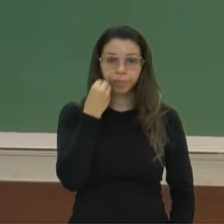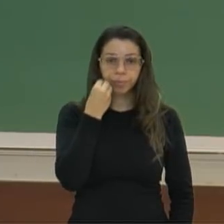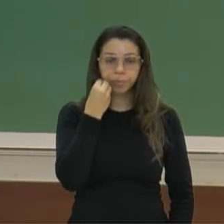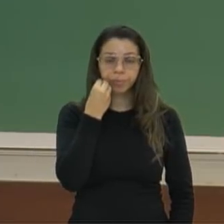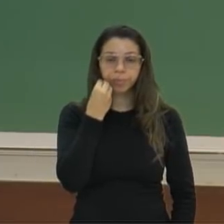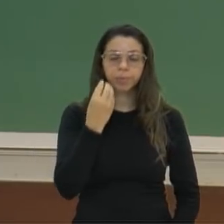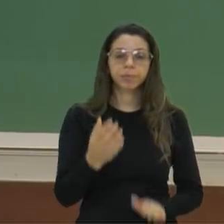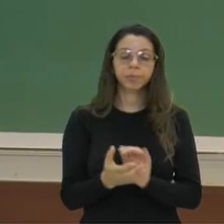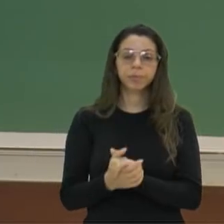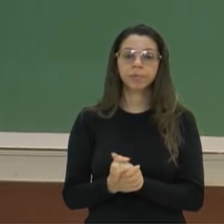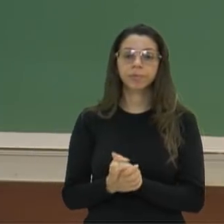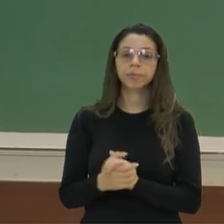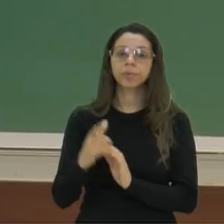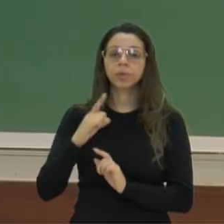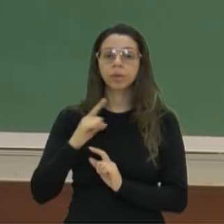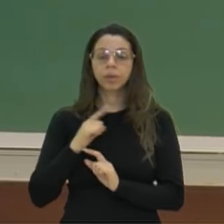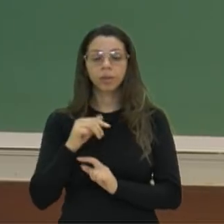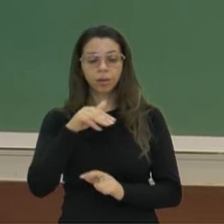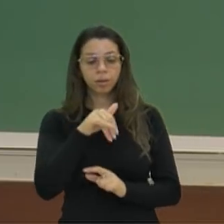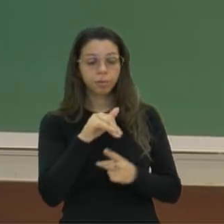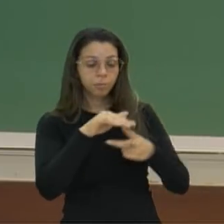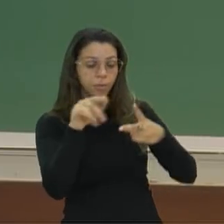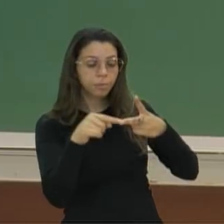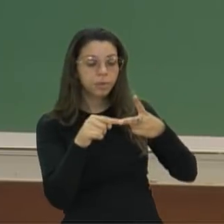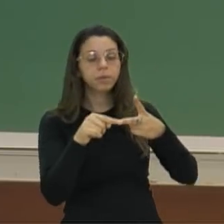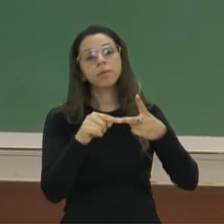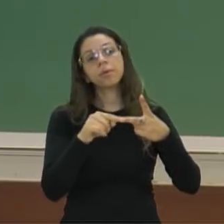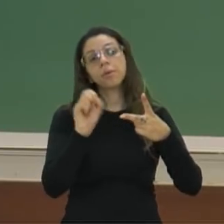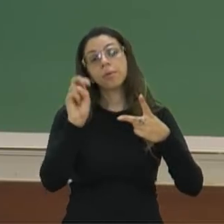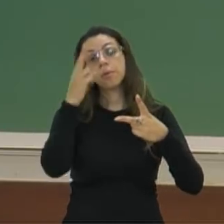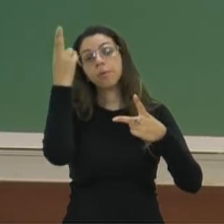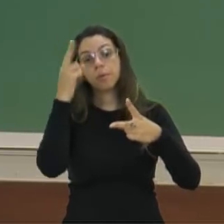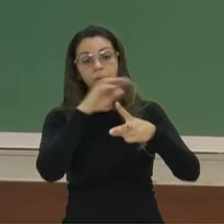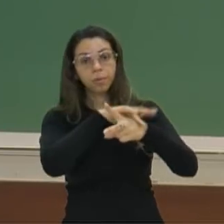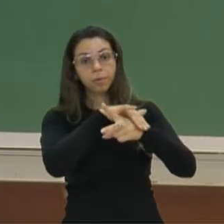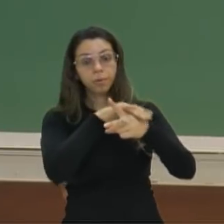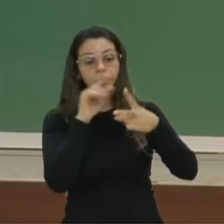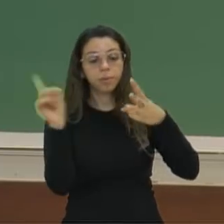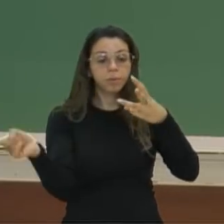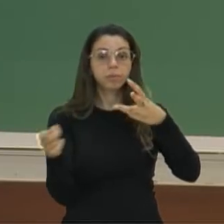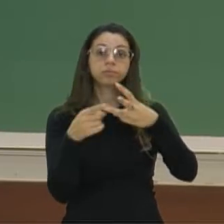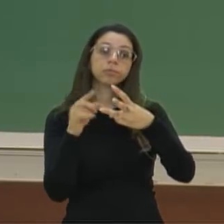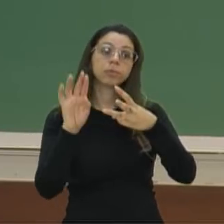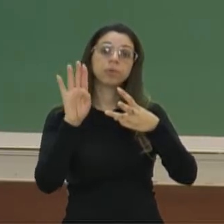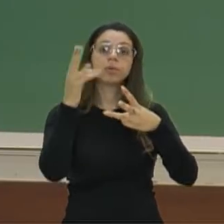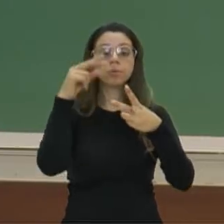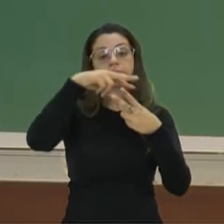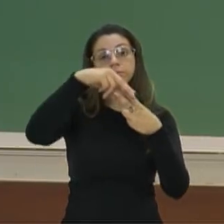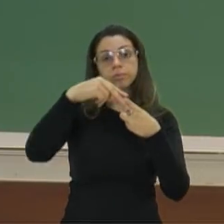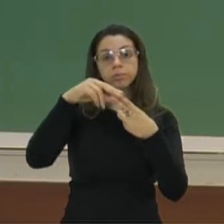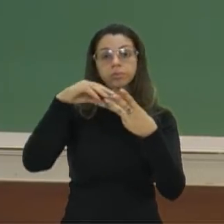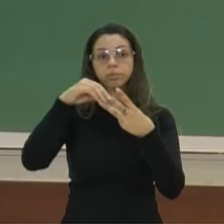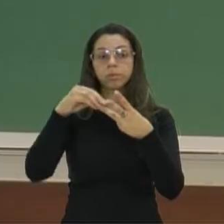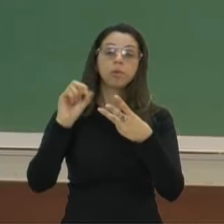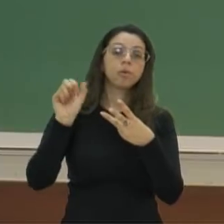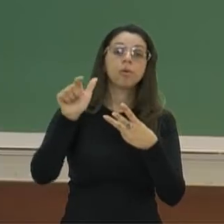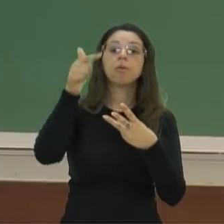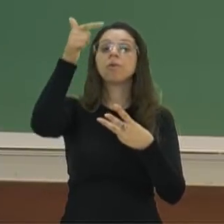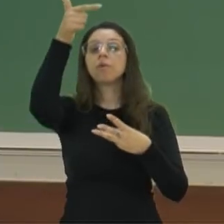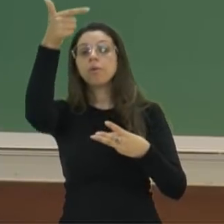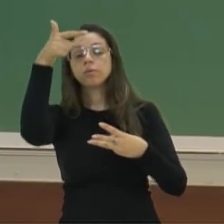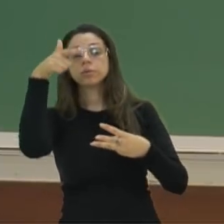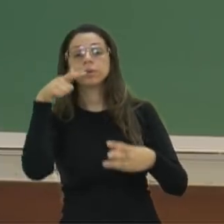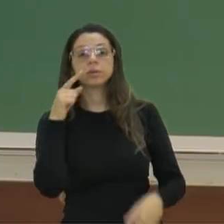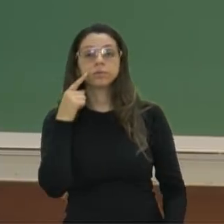Snellen, se essa pessoa tem miopia, hipermetropia, astigmatismo ou os outros distúrbios que